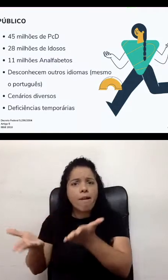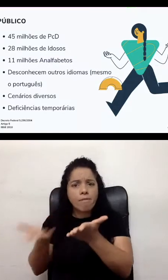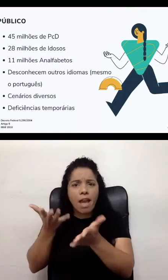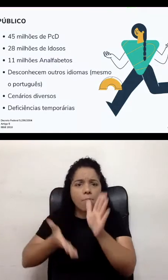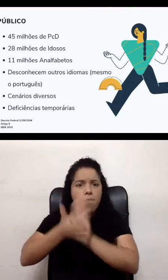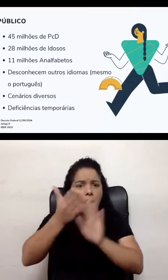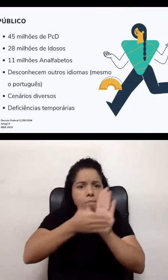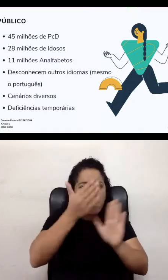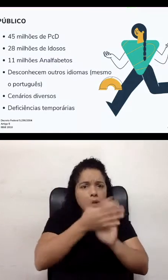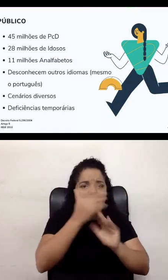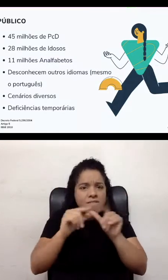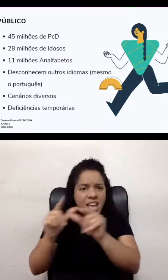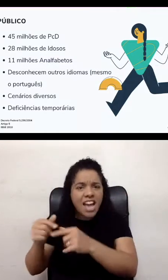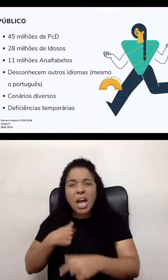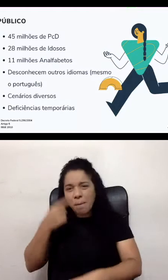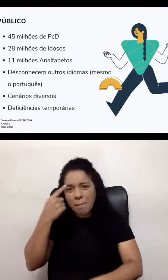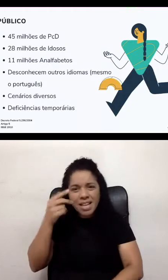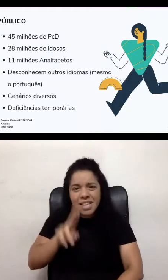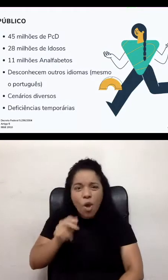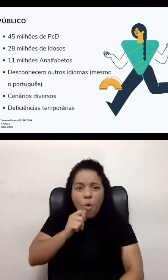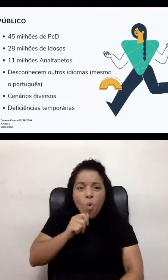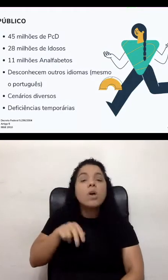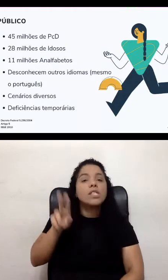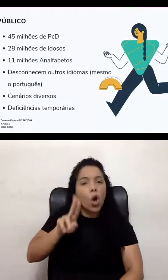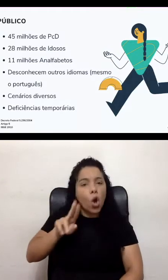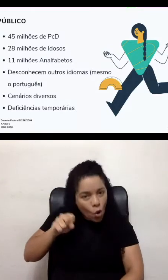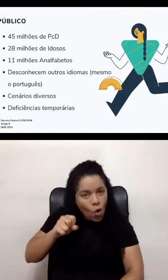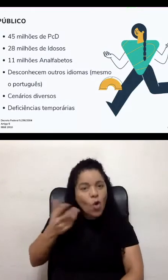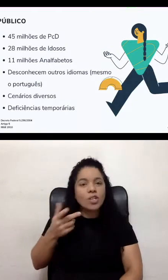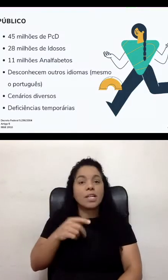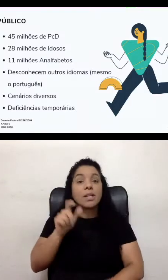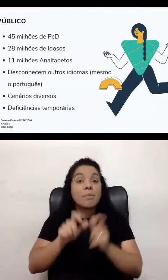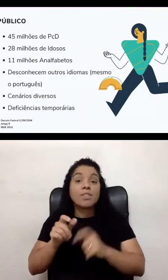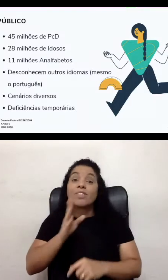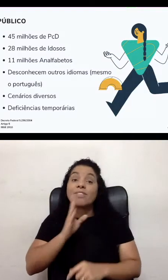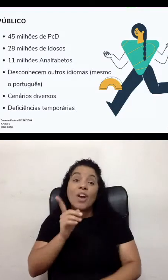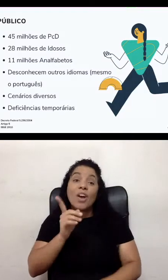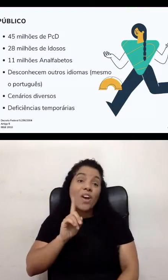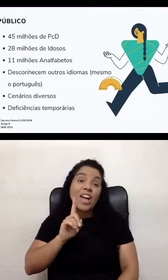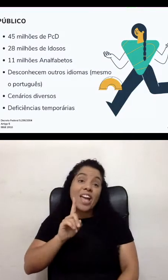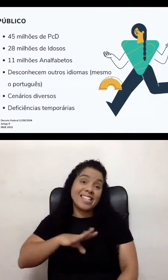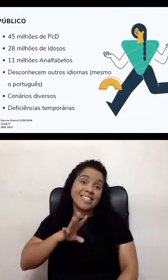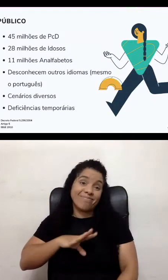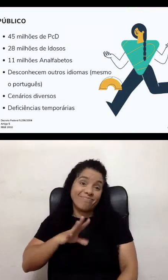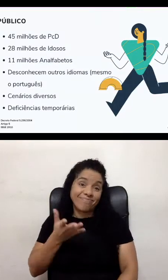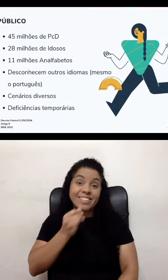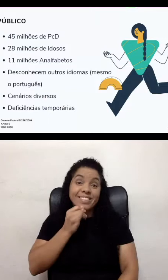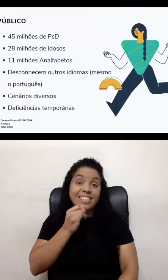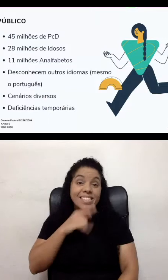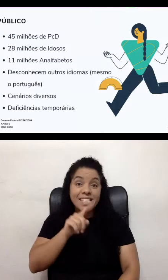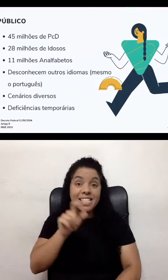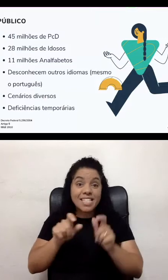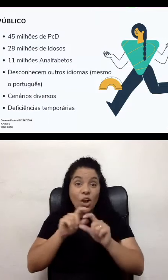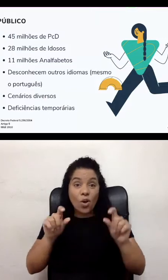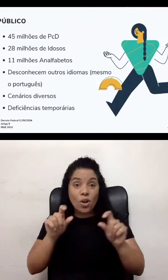a gente acha que eles não usam, né? Pessoas que desconhecem o idioma. Por exemplo, a gente tem um ótimo exemplo aqui.